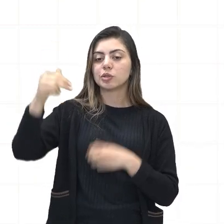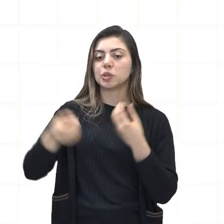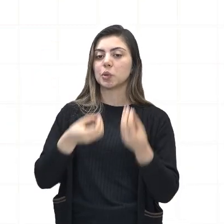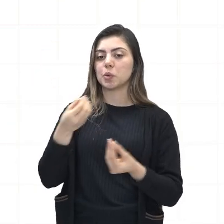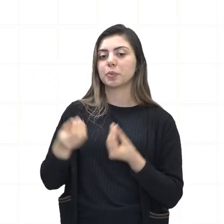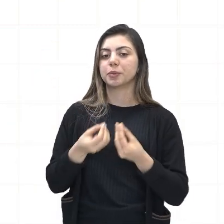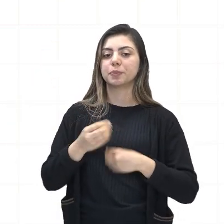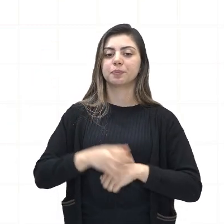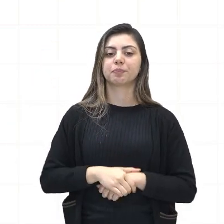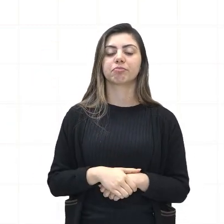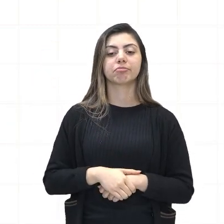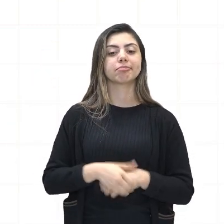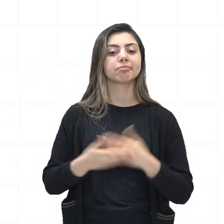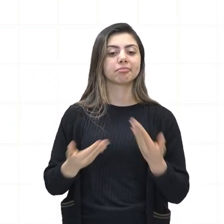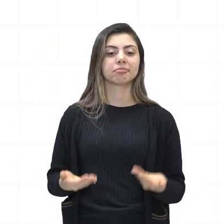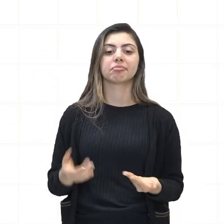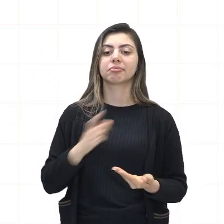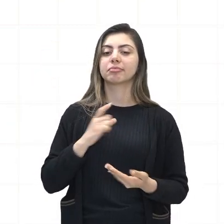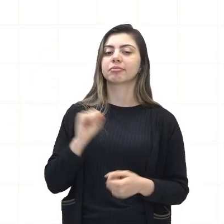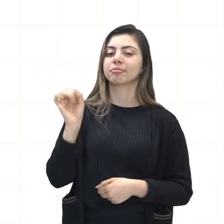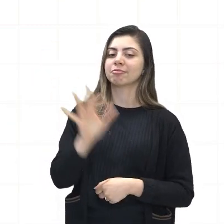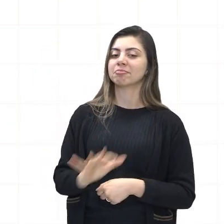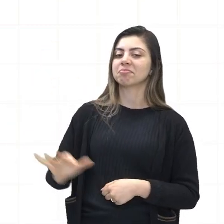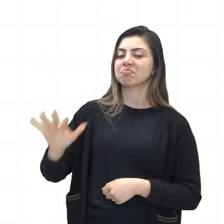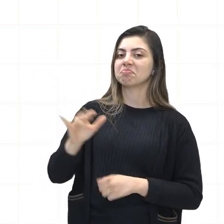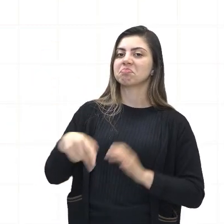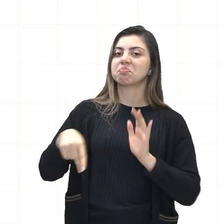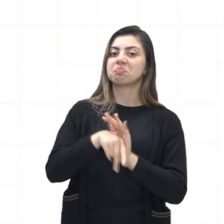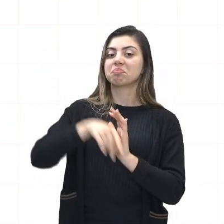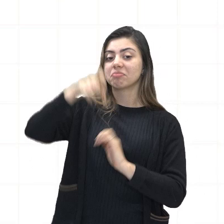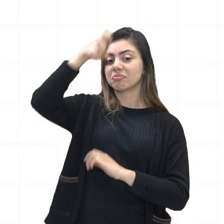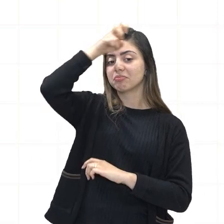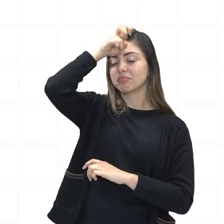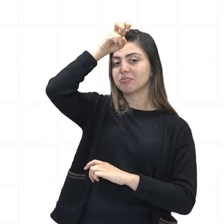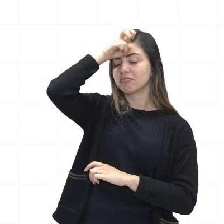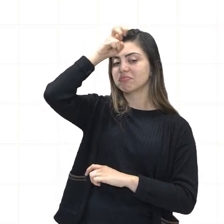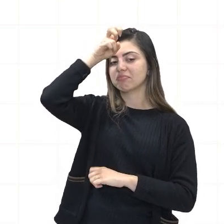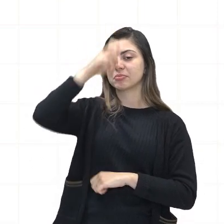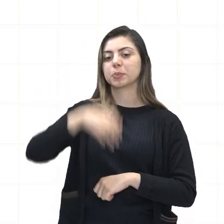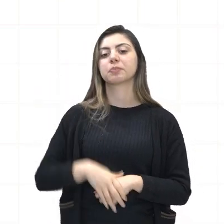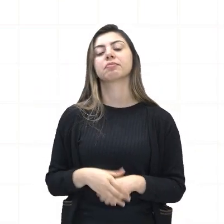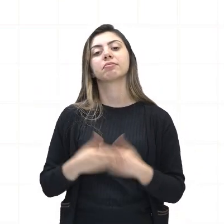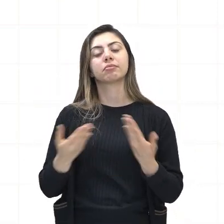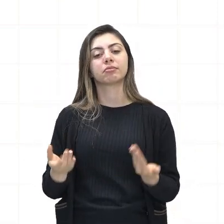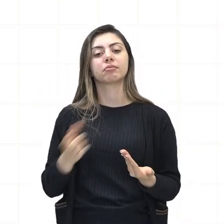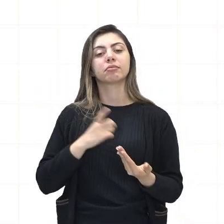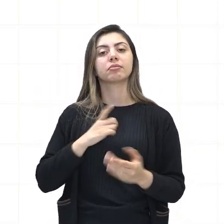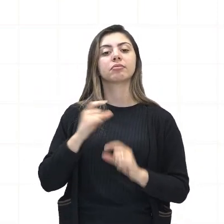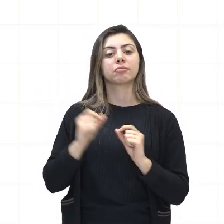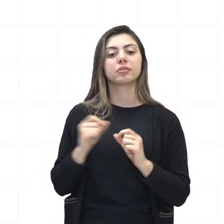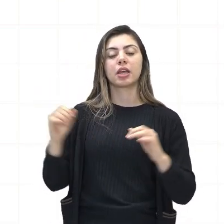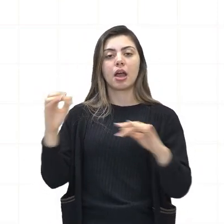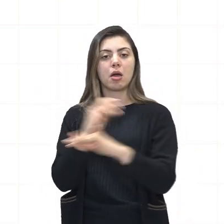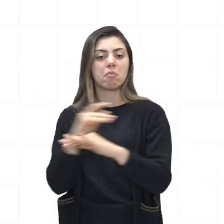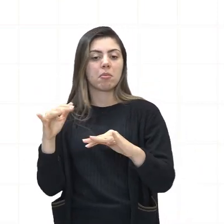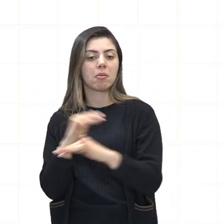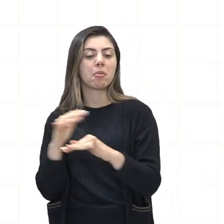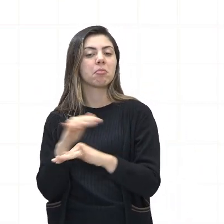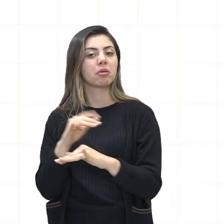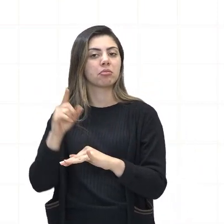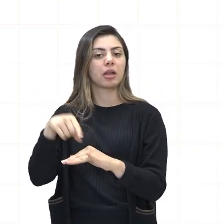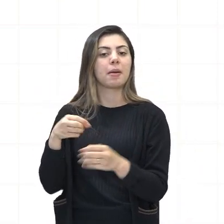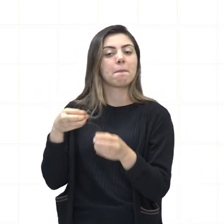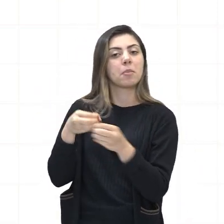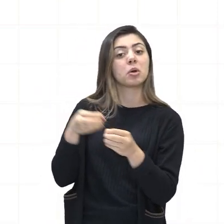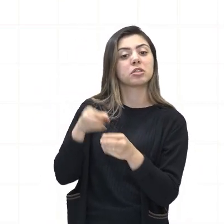da África, ela tem aí uma imagem do Egito, né, como exemplo. É uma área de grande concentração urbana, são áreas ali próximas